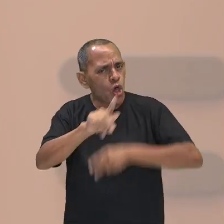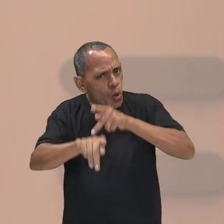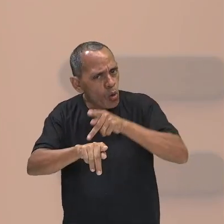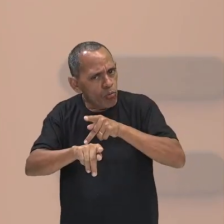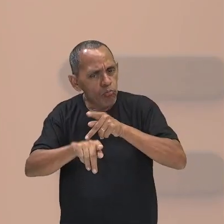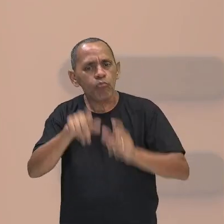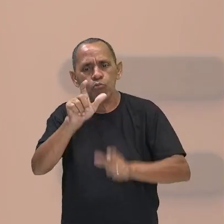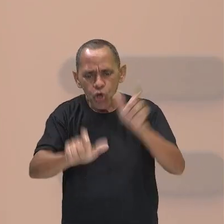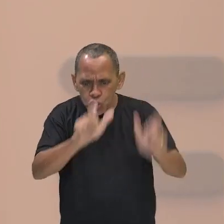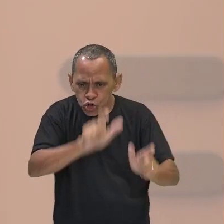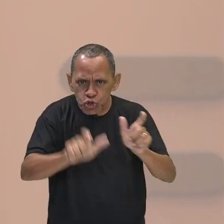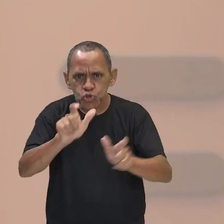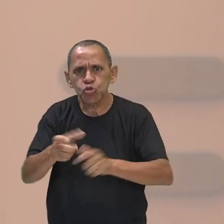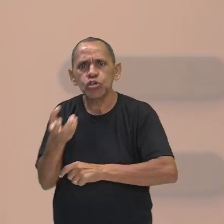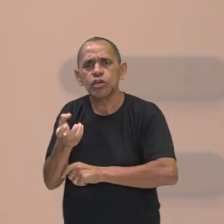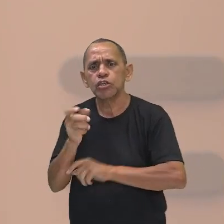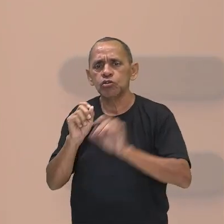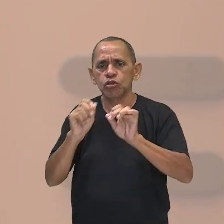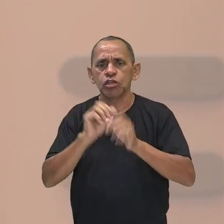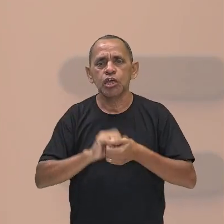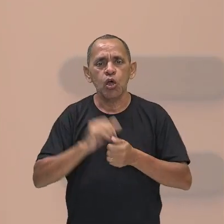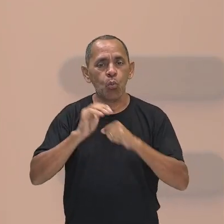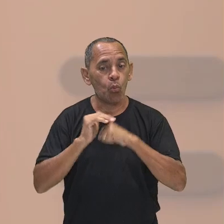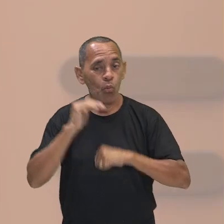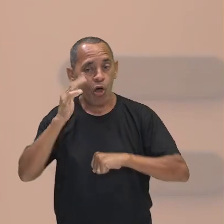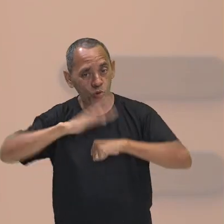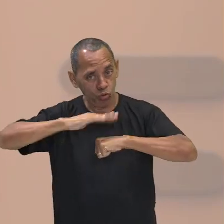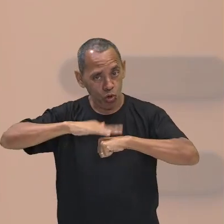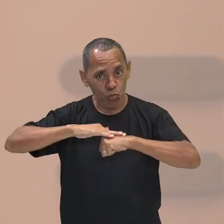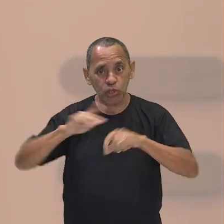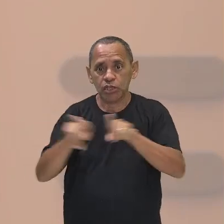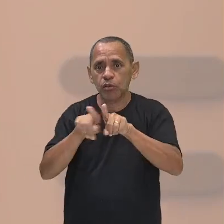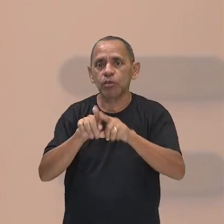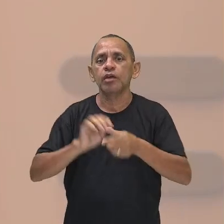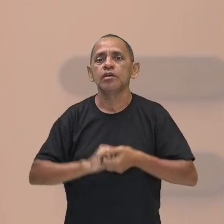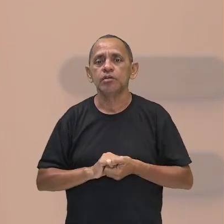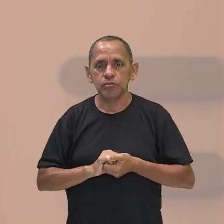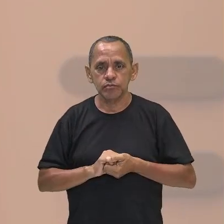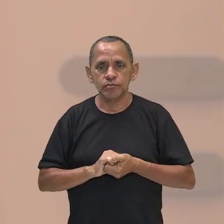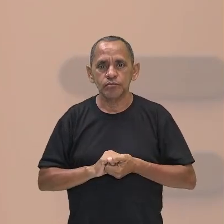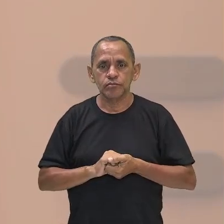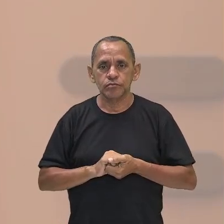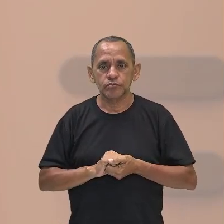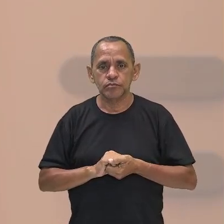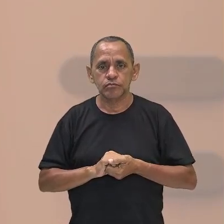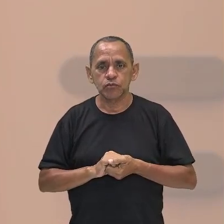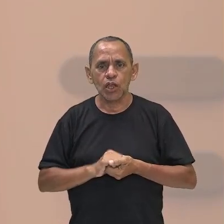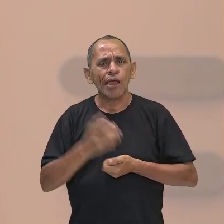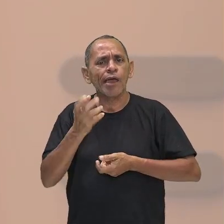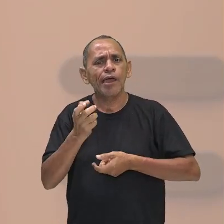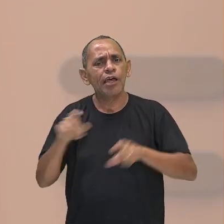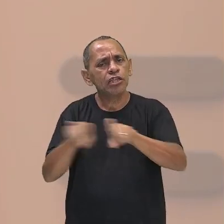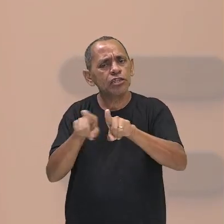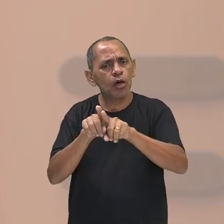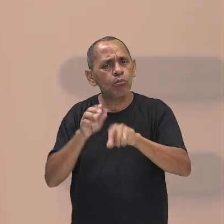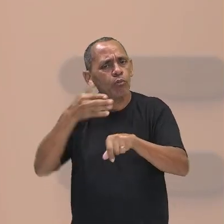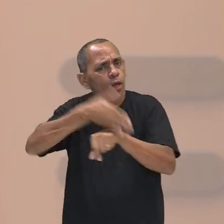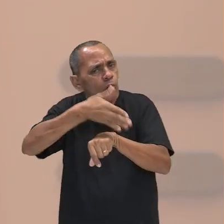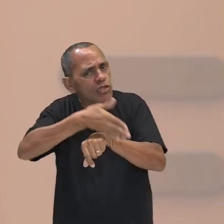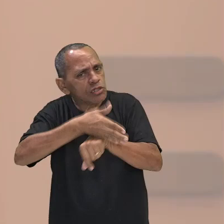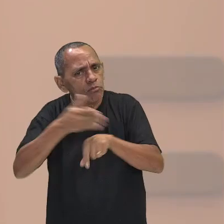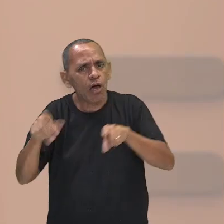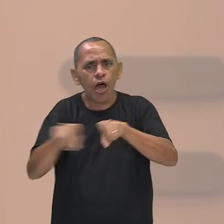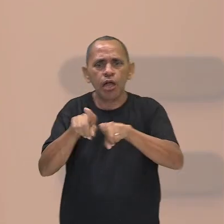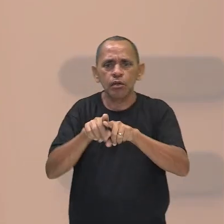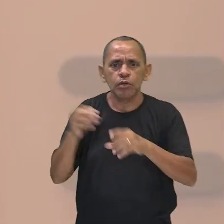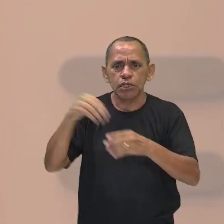ali querendo, não é mesmo? Talvez uma maior autonomia, né? Talvez querendo ali se fazer presente, então, dentro, né,